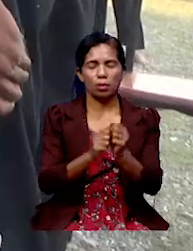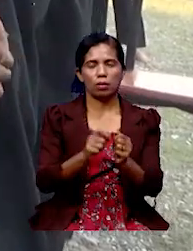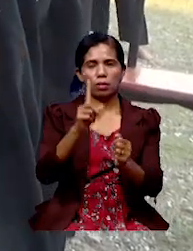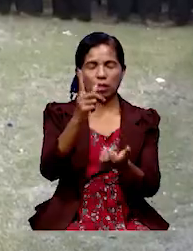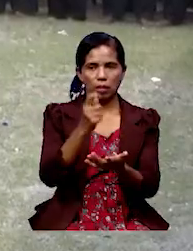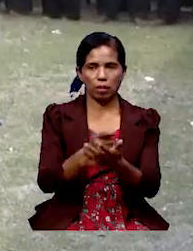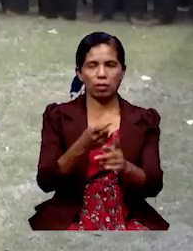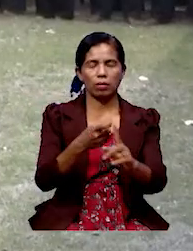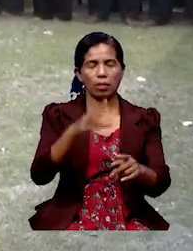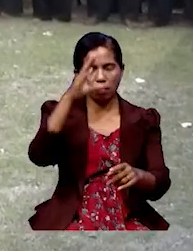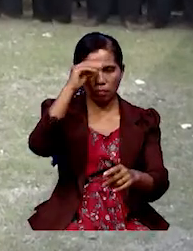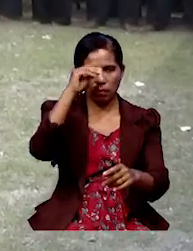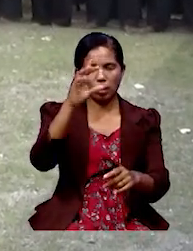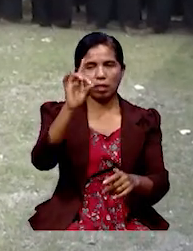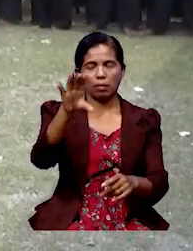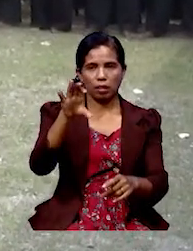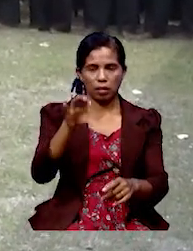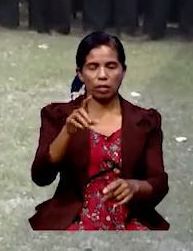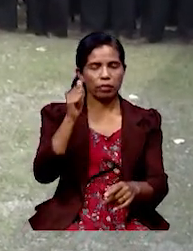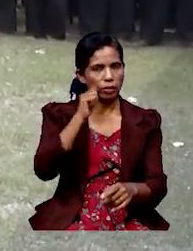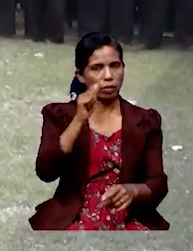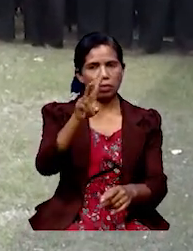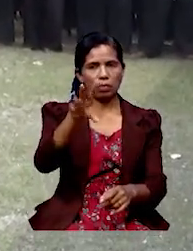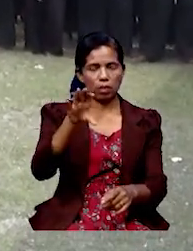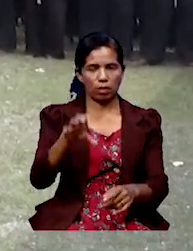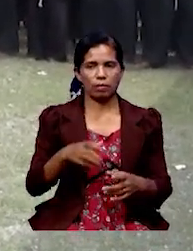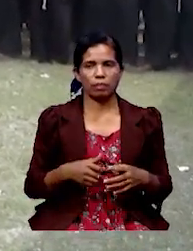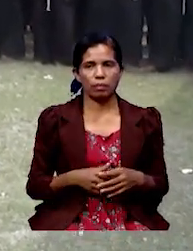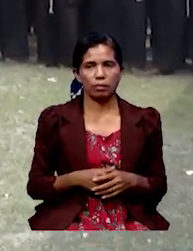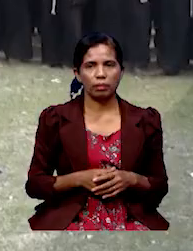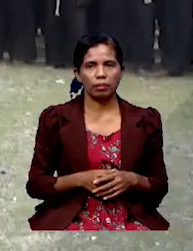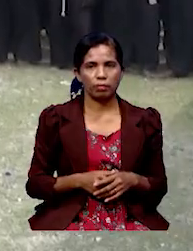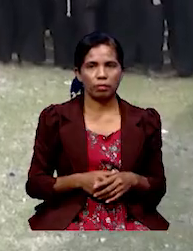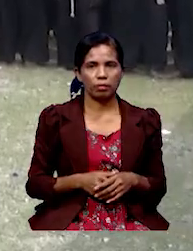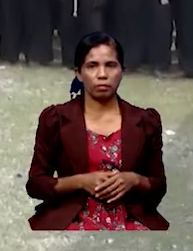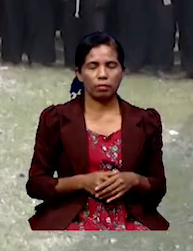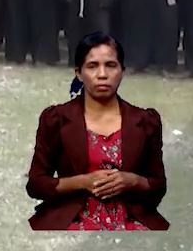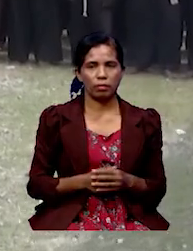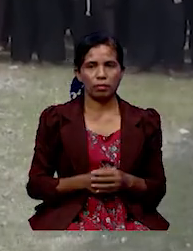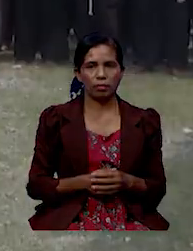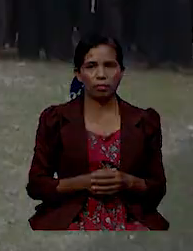komposusi mane atus walu resin no veto atus ruaresin Abraham Amaral ZMN.